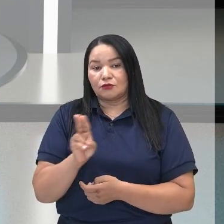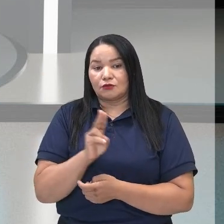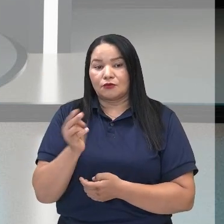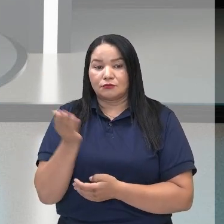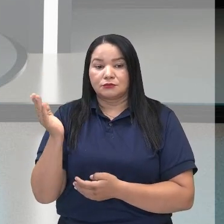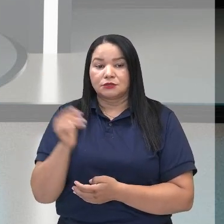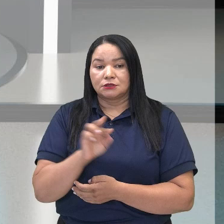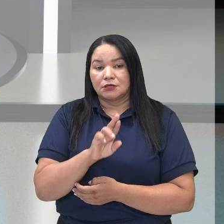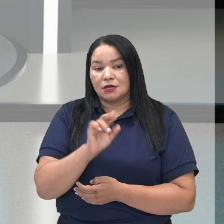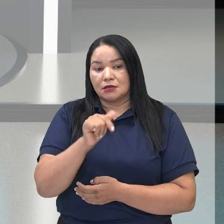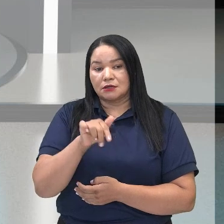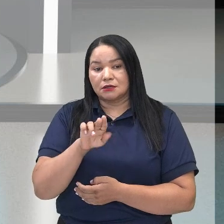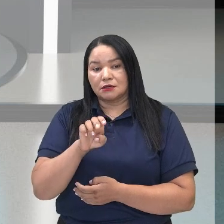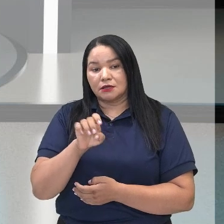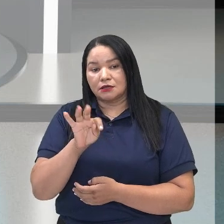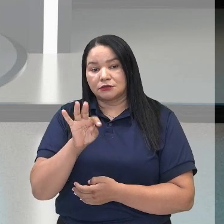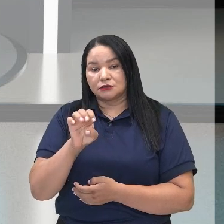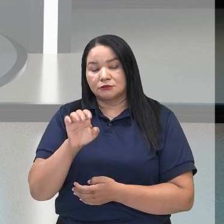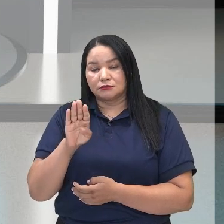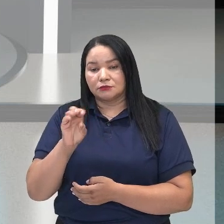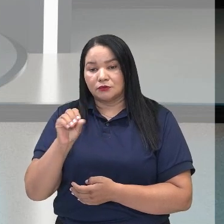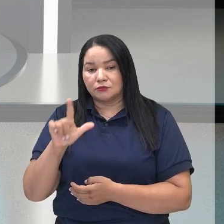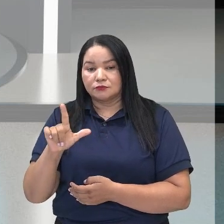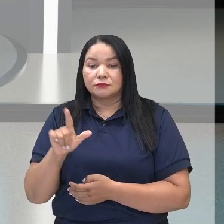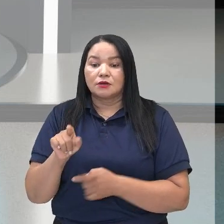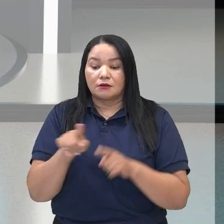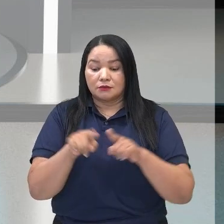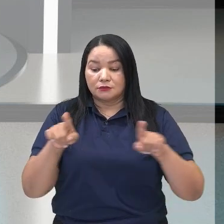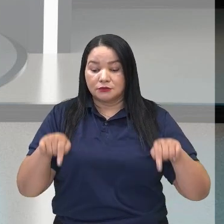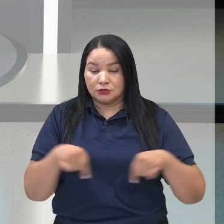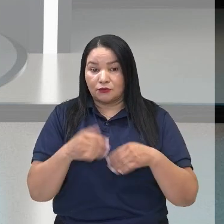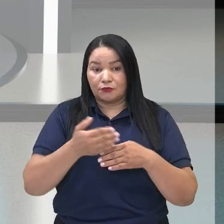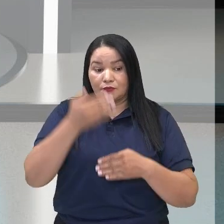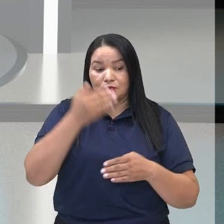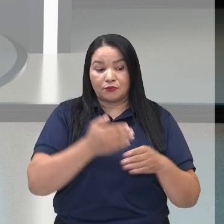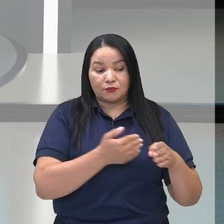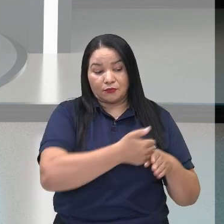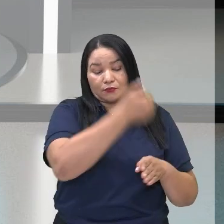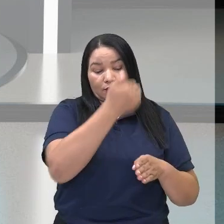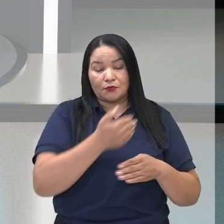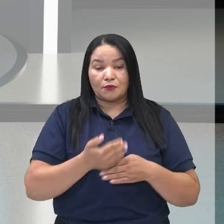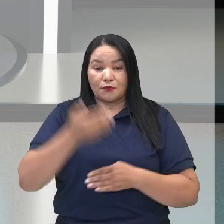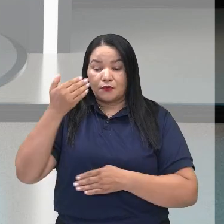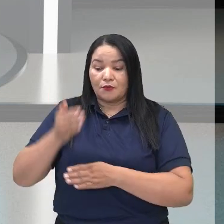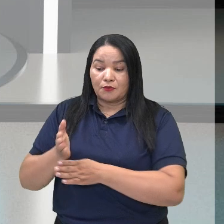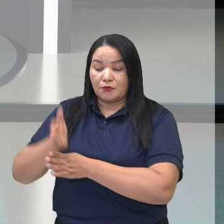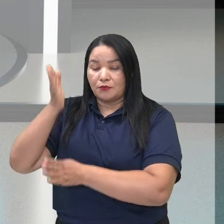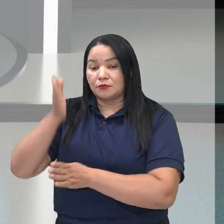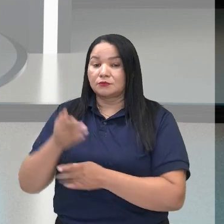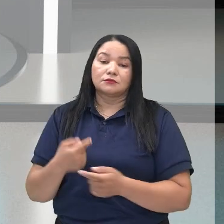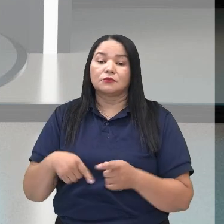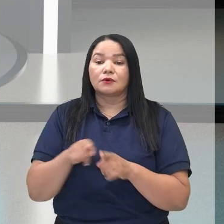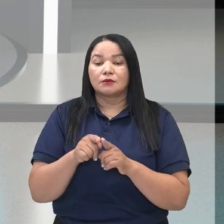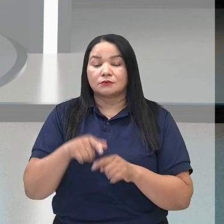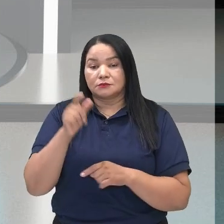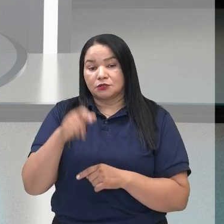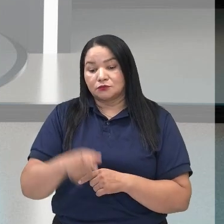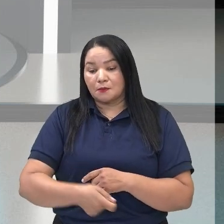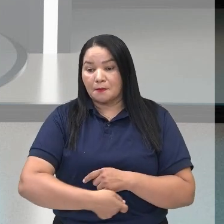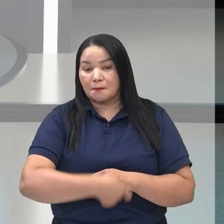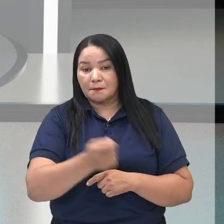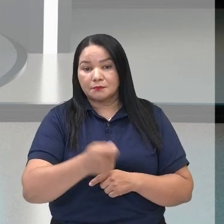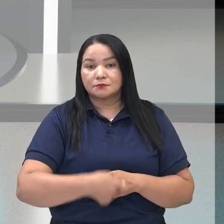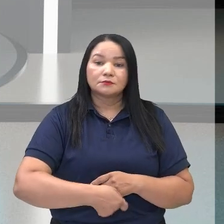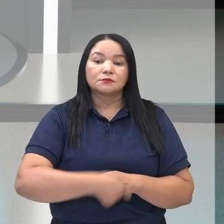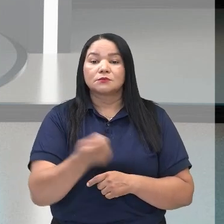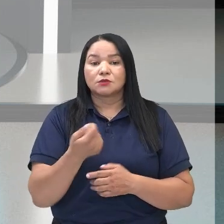raquete jogado em uma quadra fechada com 4 paredes, onde os jogadores devem rebater a bola